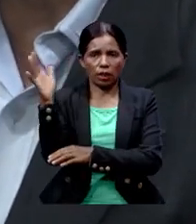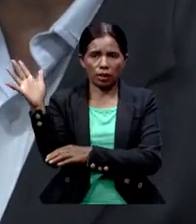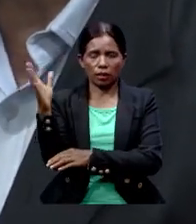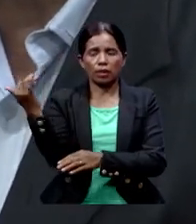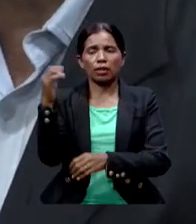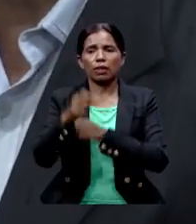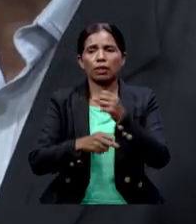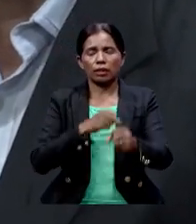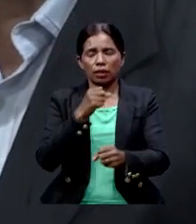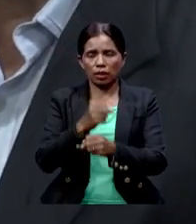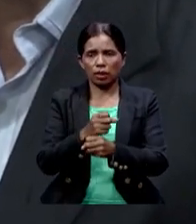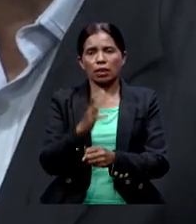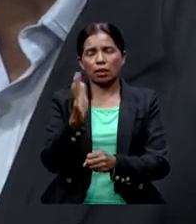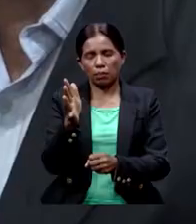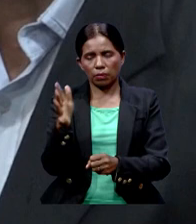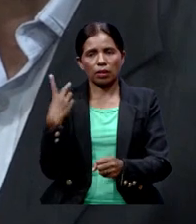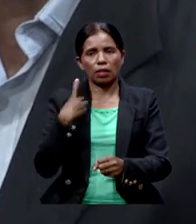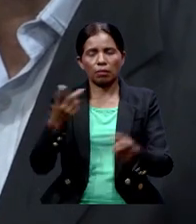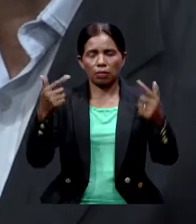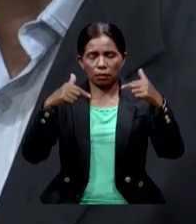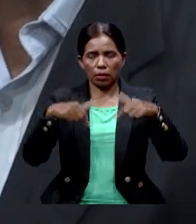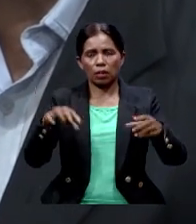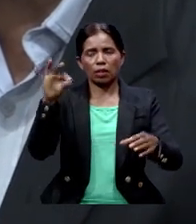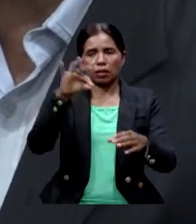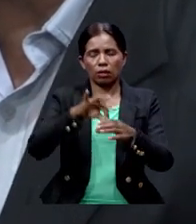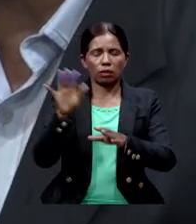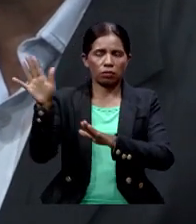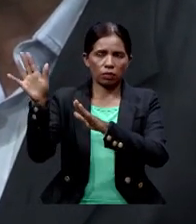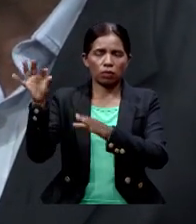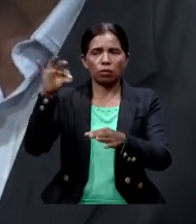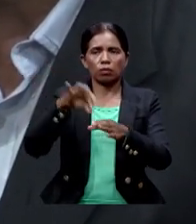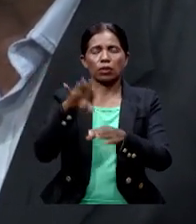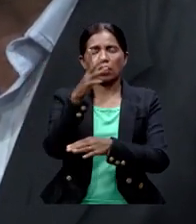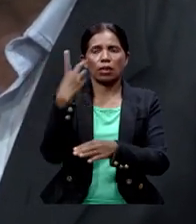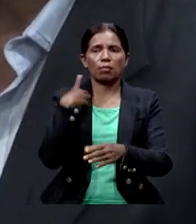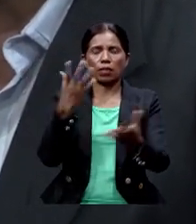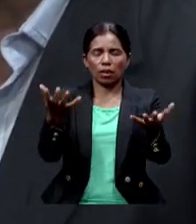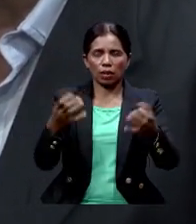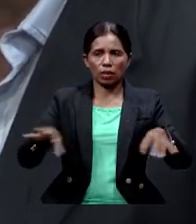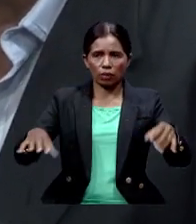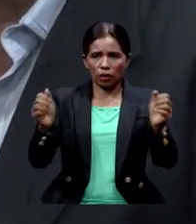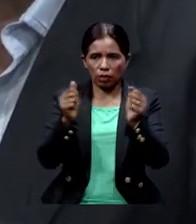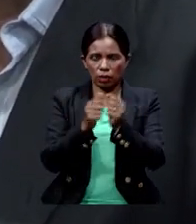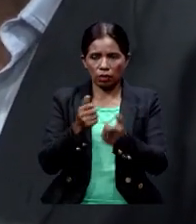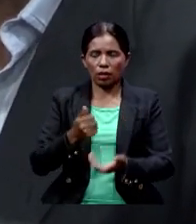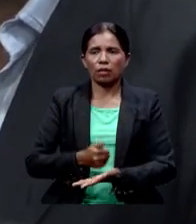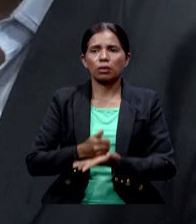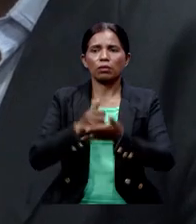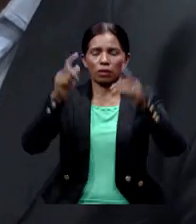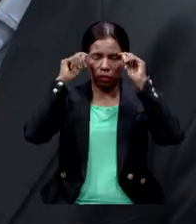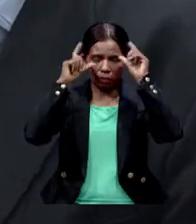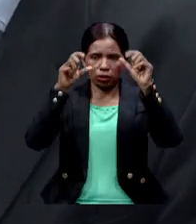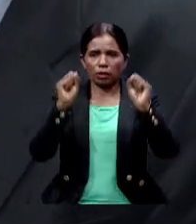tinan durante lima nululiu, ami oinsa preserva ami nifo, oinsa kuda ai, nebe ami hakara atu coopera para oinsa ajuda Timor-Leste